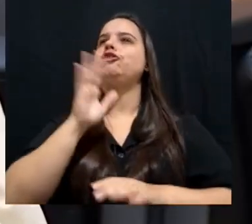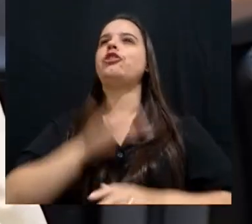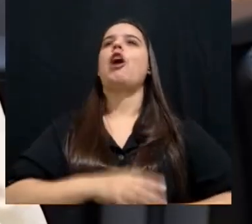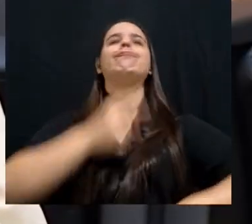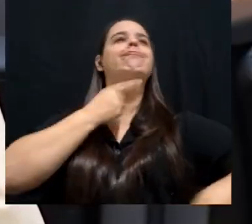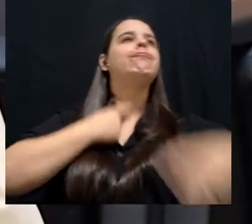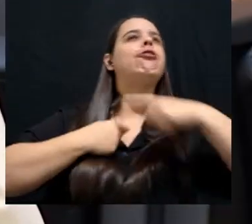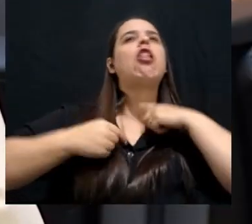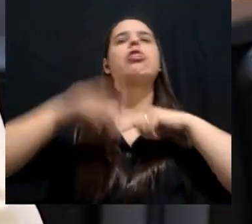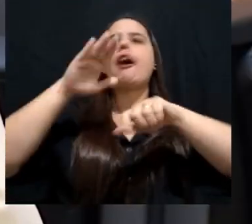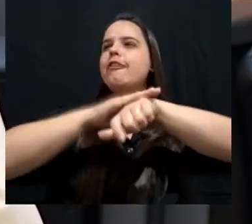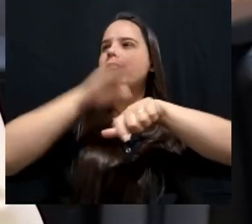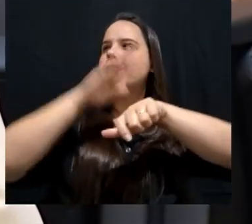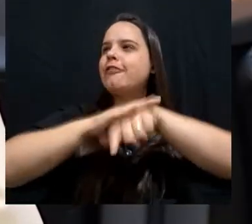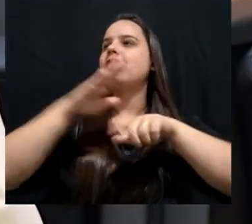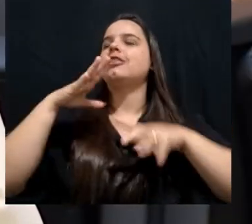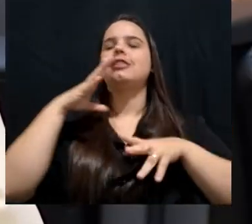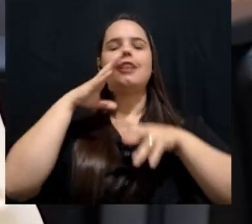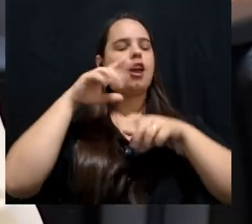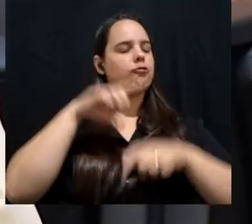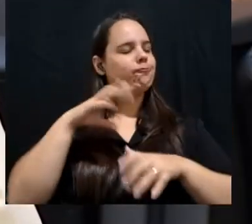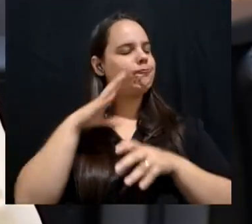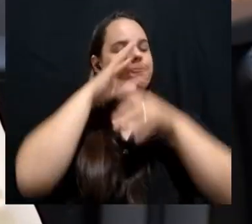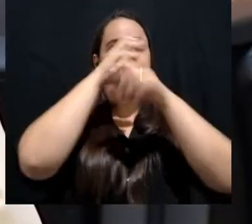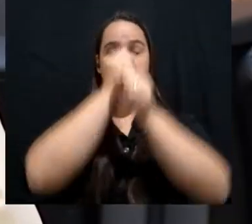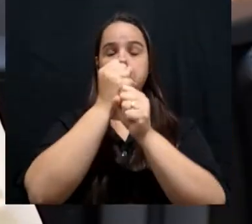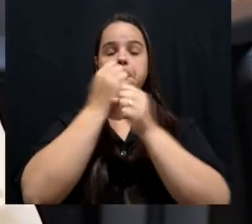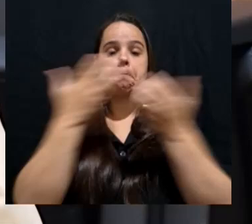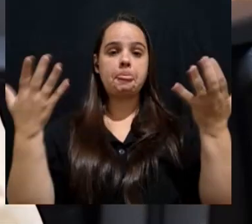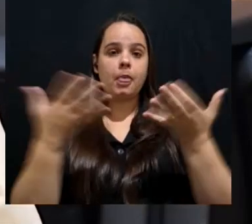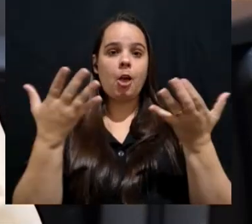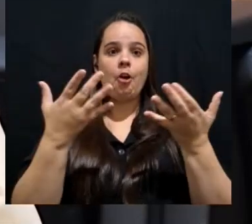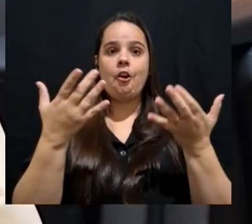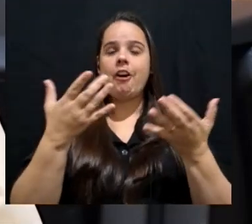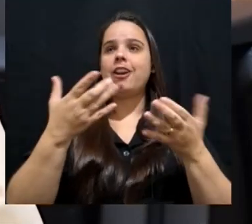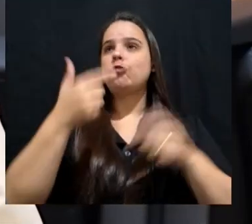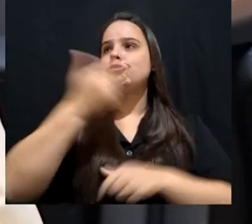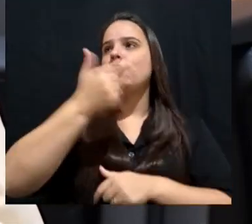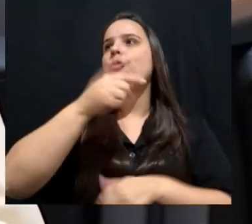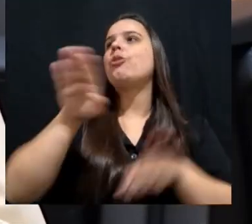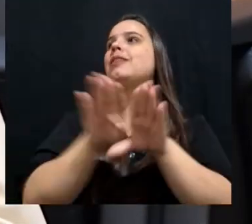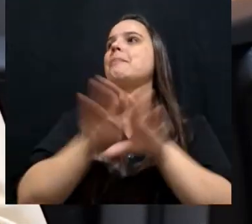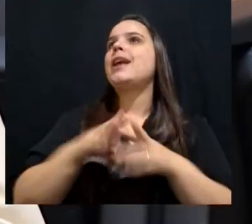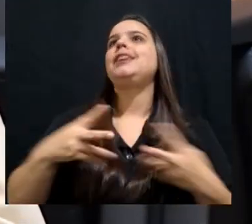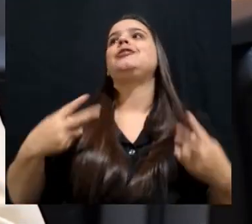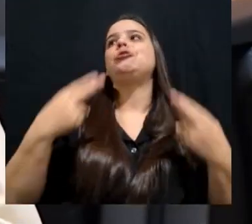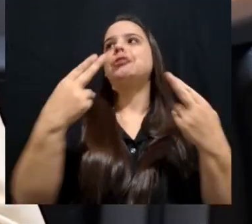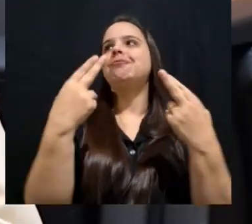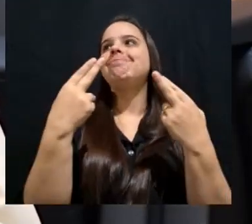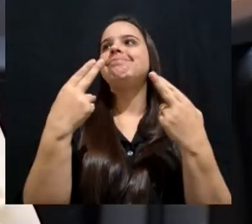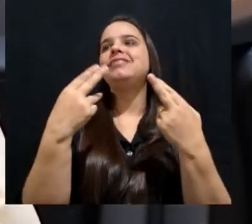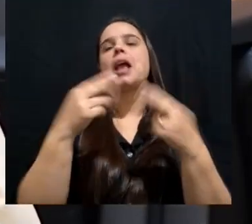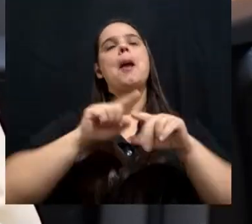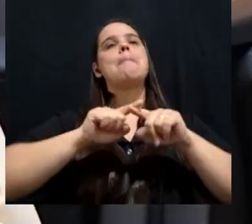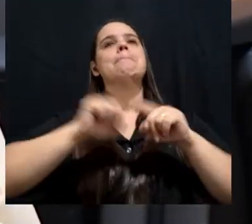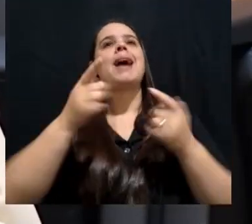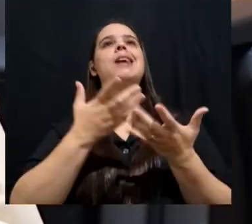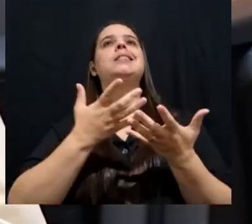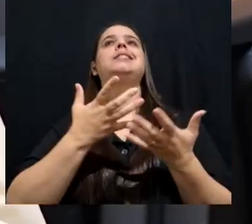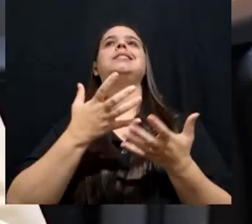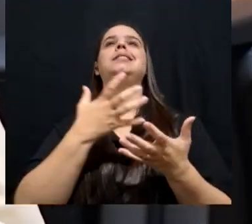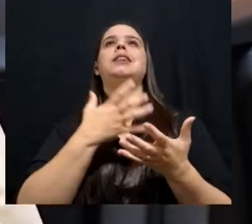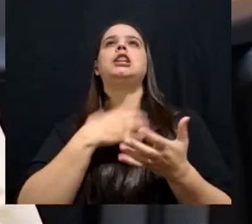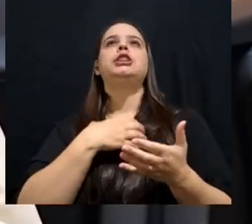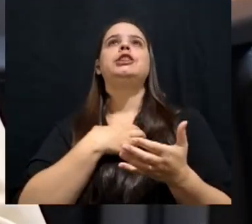força toda, e agora o segundo a motivação aumentou, só que com mais experiência a gente consegue ser mais assertivo, né? O